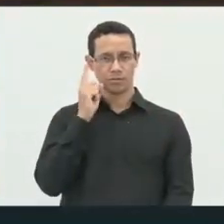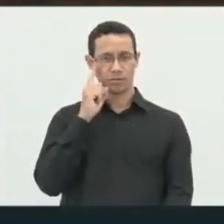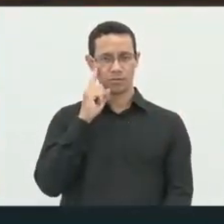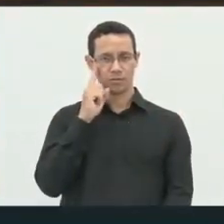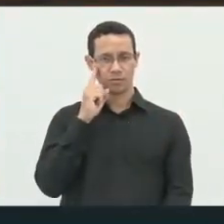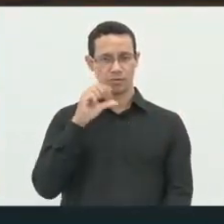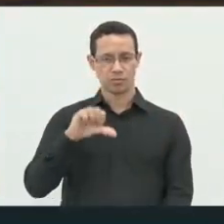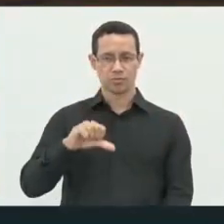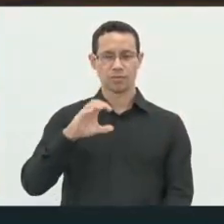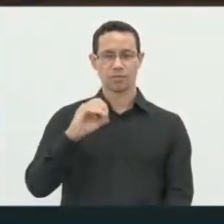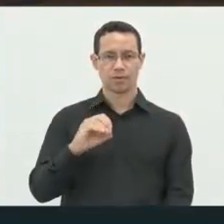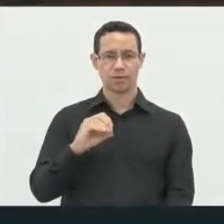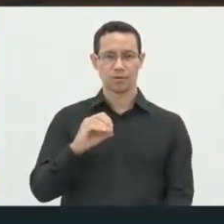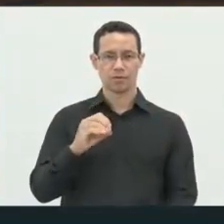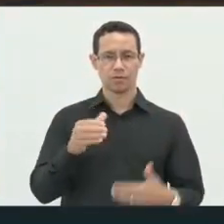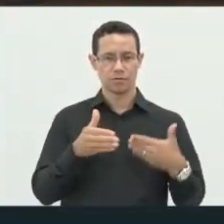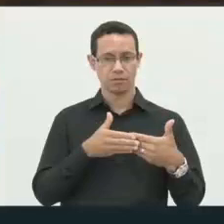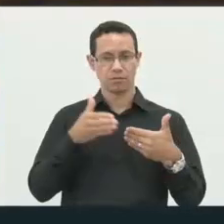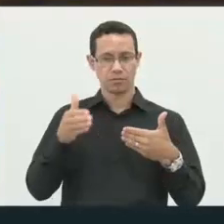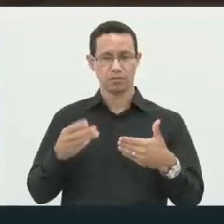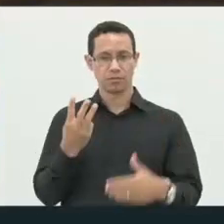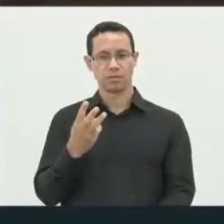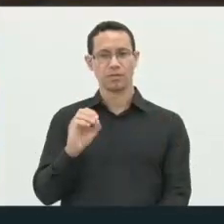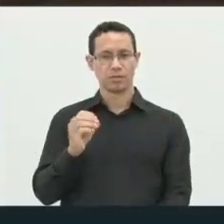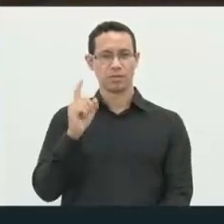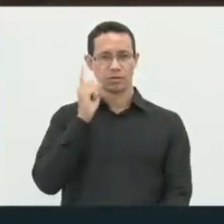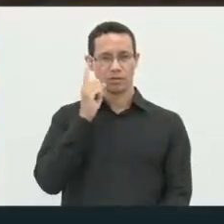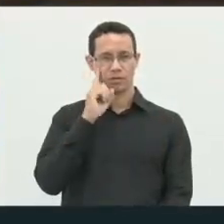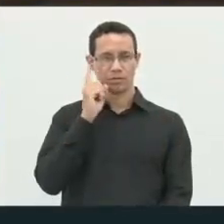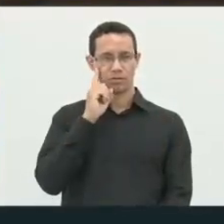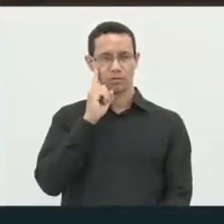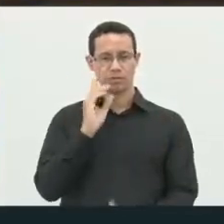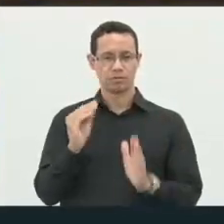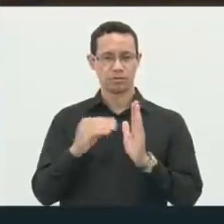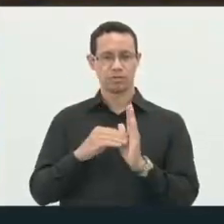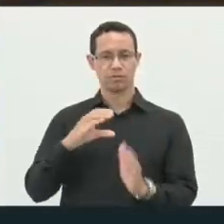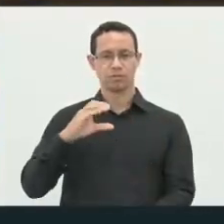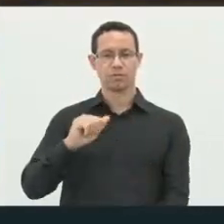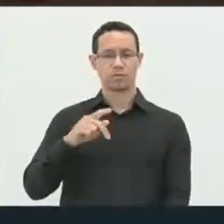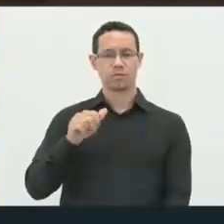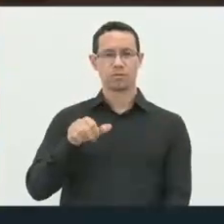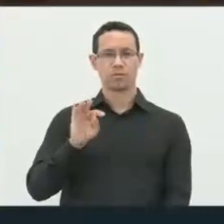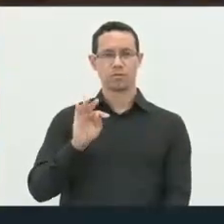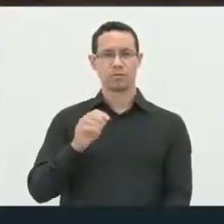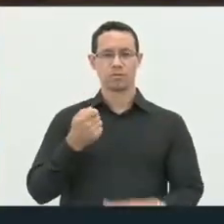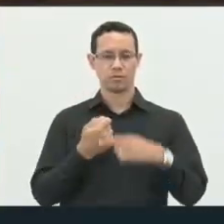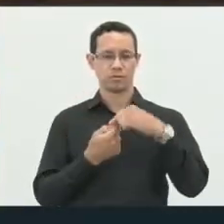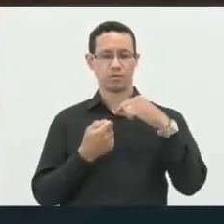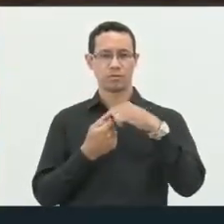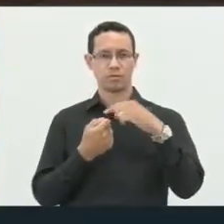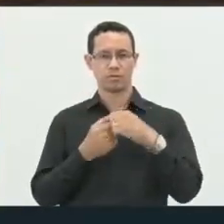uma única vez por 30 dias conforme estabelecido pelo caput do artigo 103